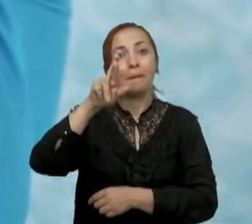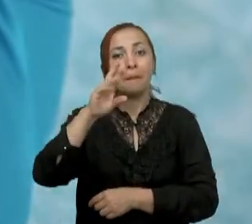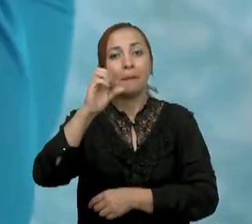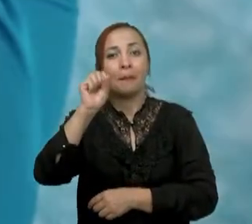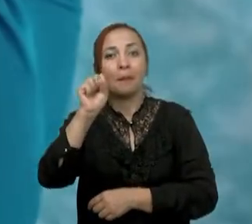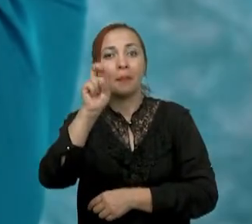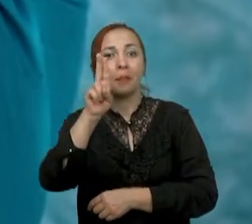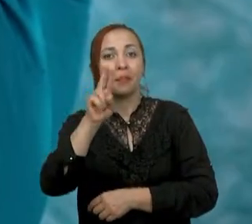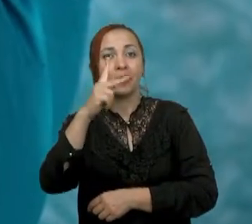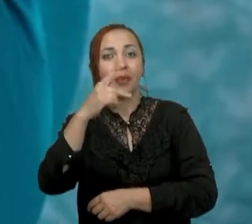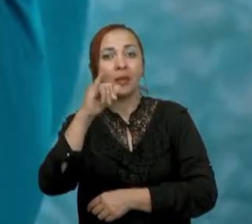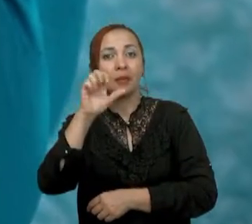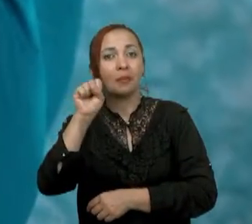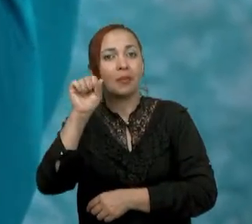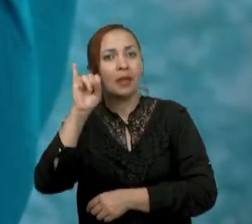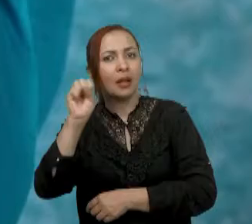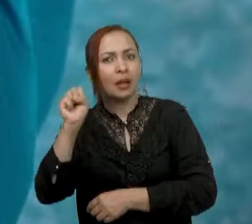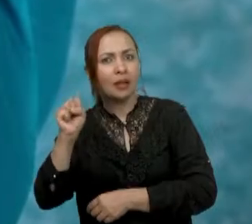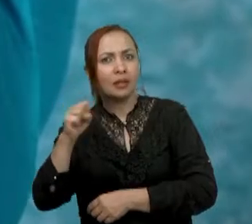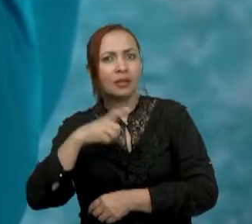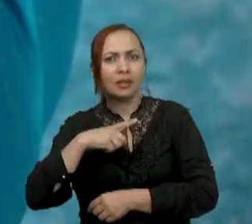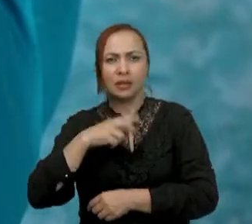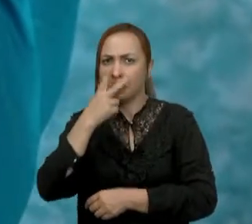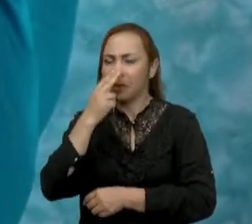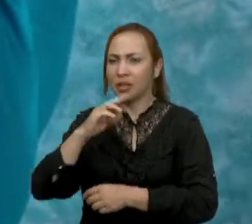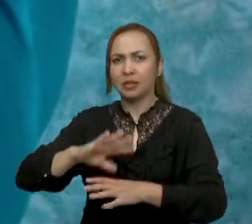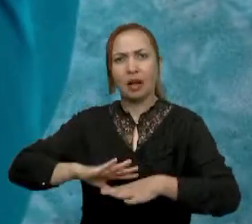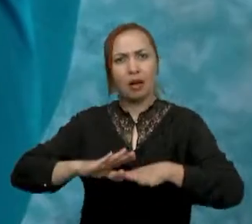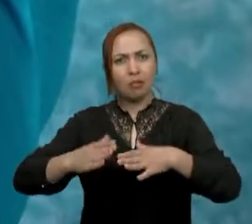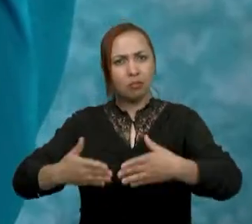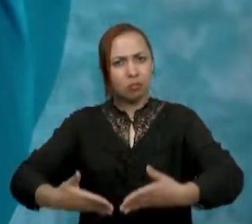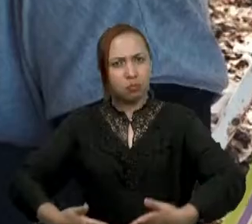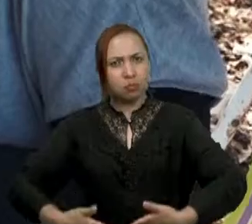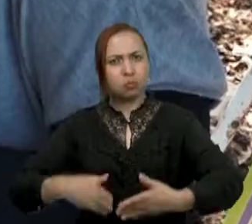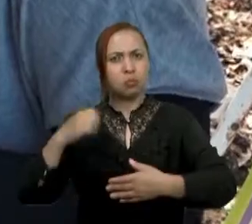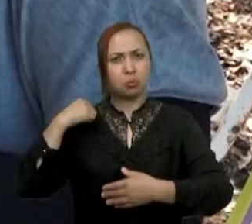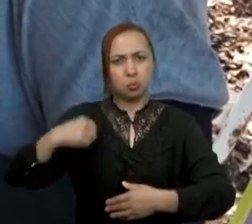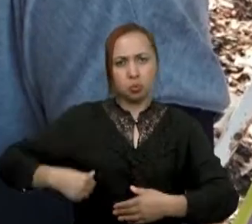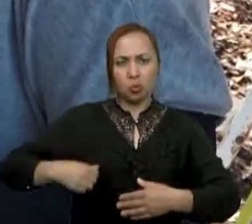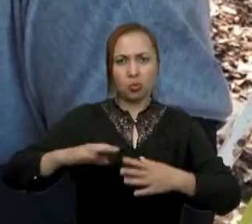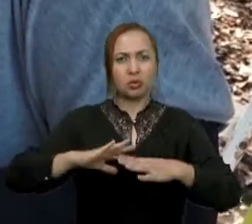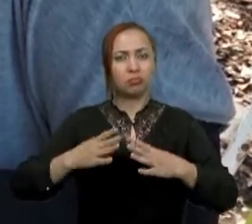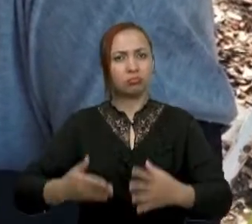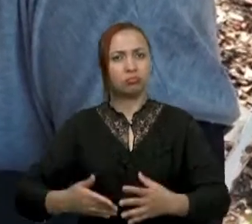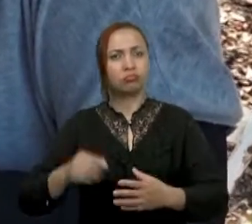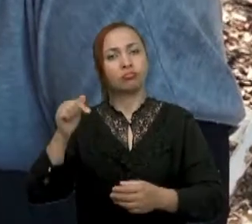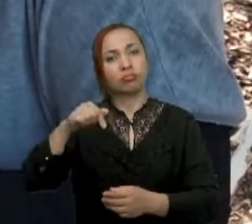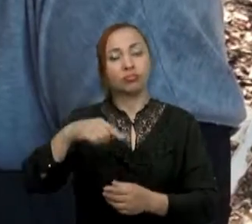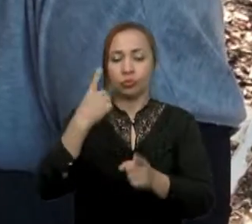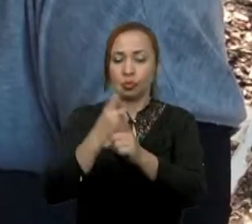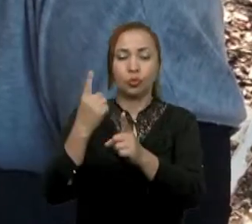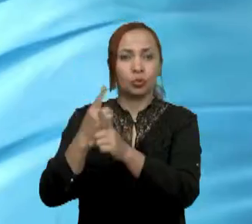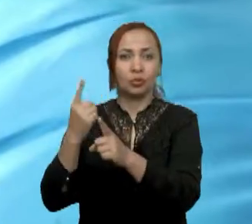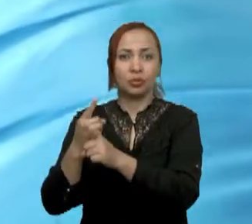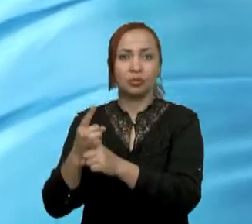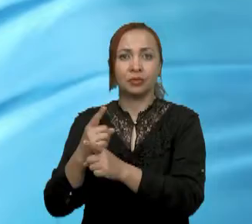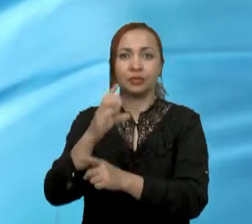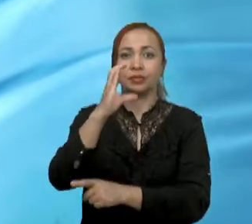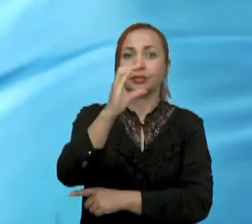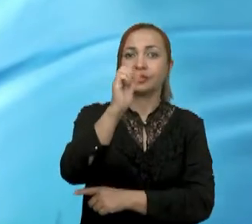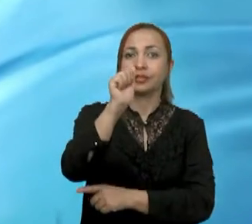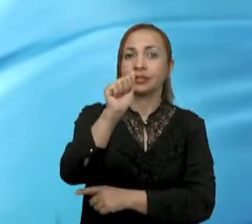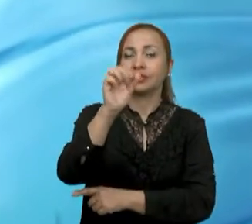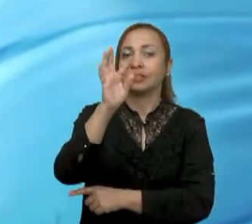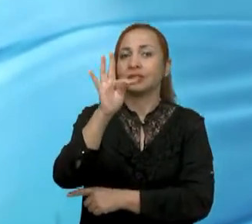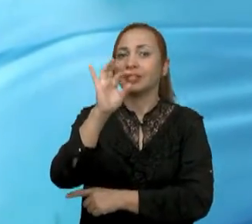marsupiais são aqueles animais que tem uma espécie de bolsa para carregar os filhotes aqui uma supial mais encontrado é